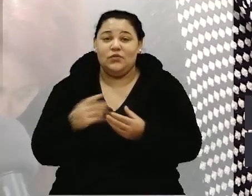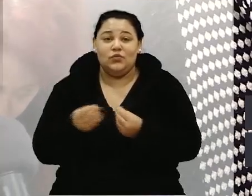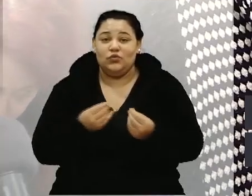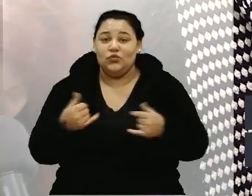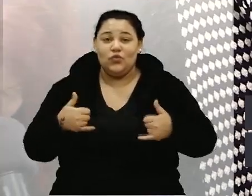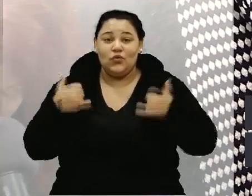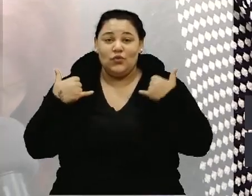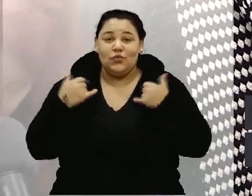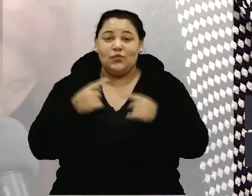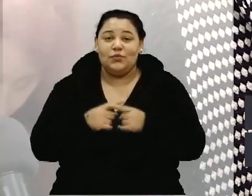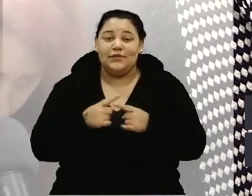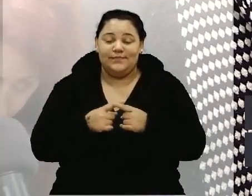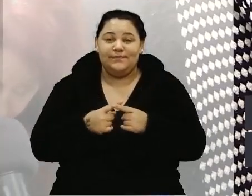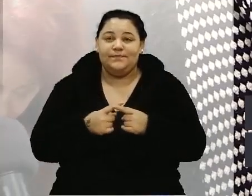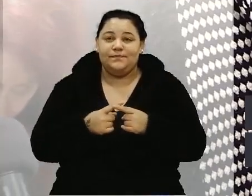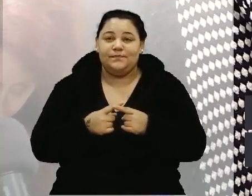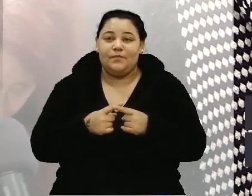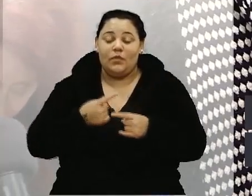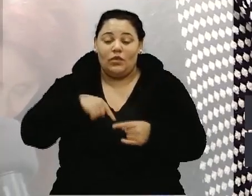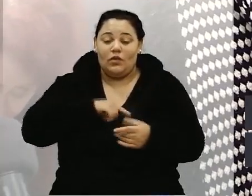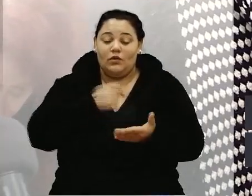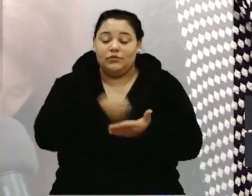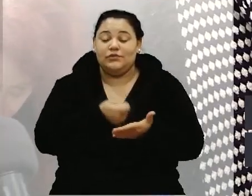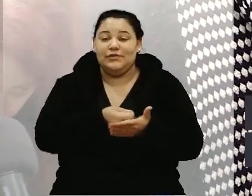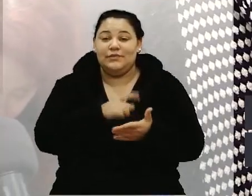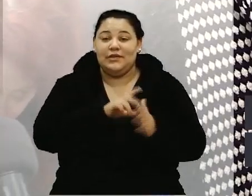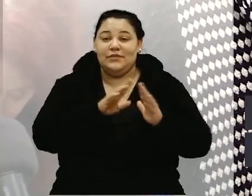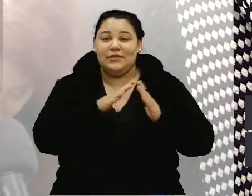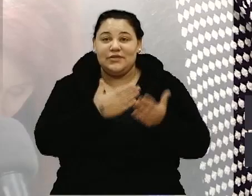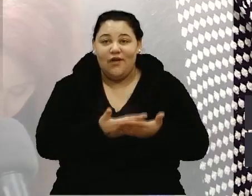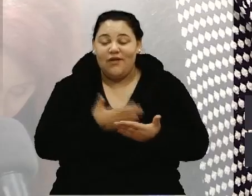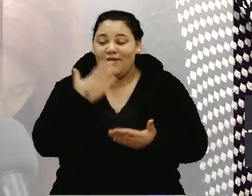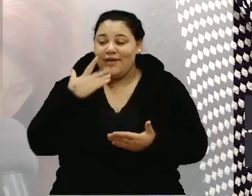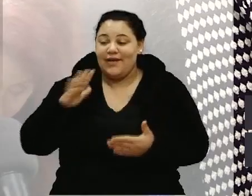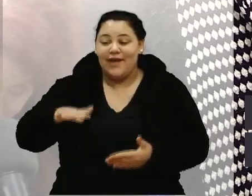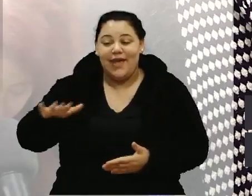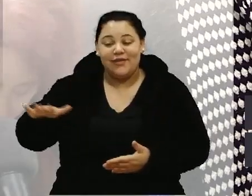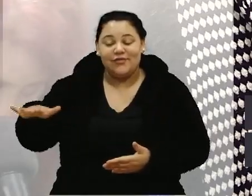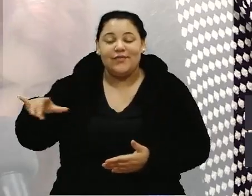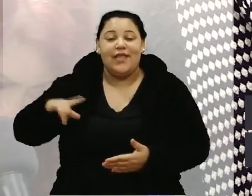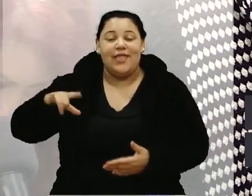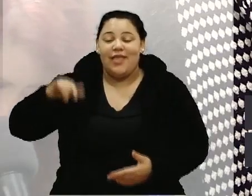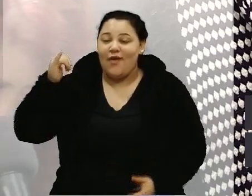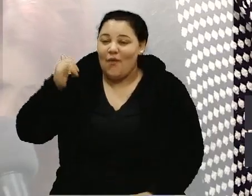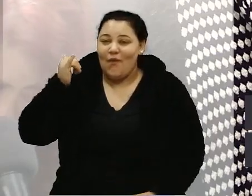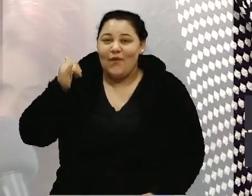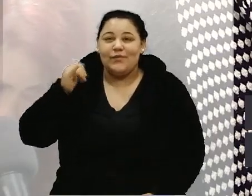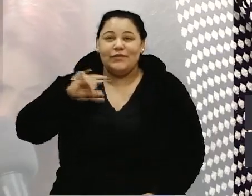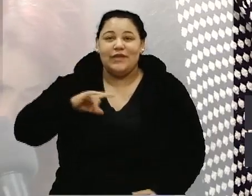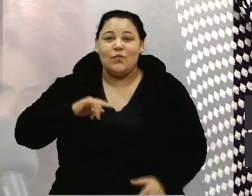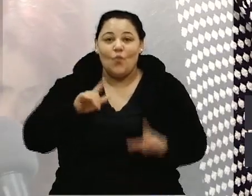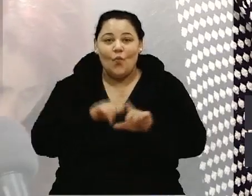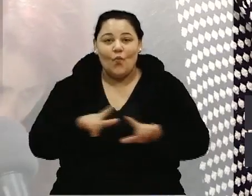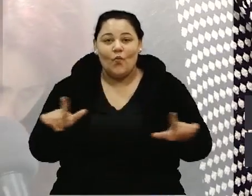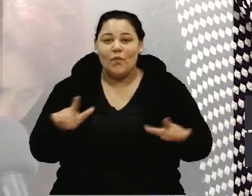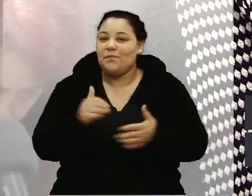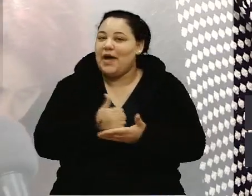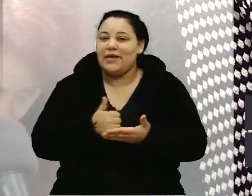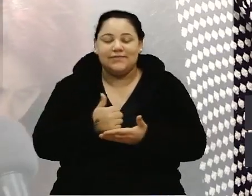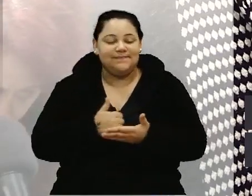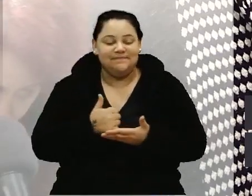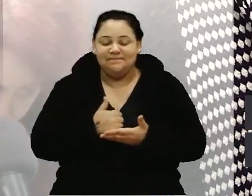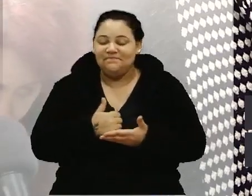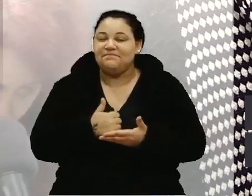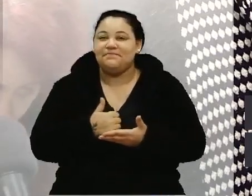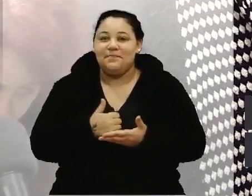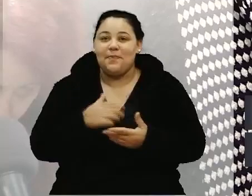que a gente lutou para ter uma escola, para ter uma creche, para ter ônibus, para ter um saneamento básico,